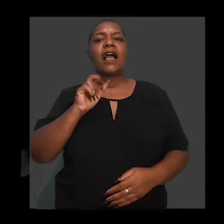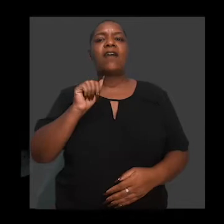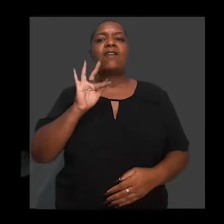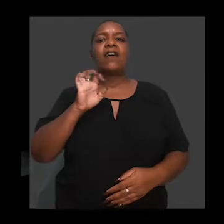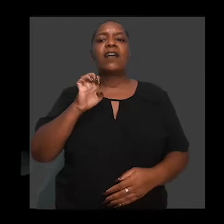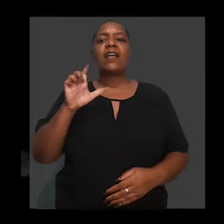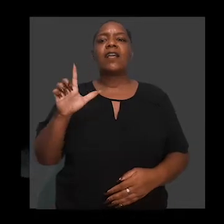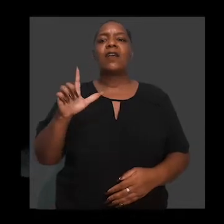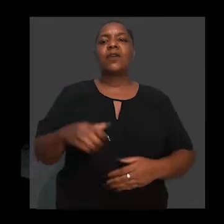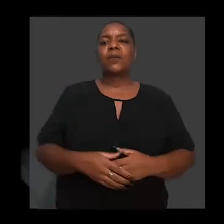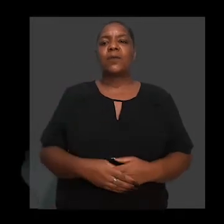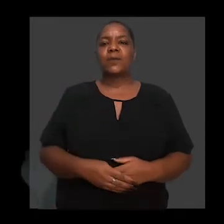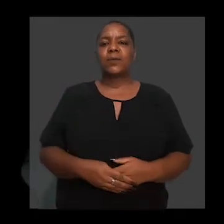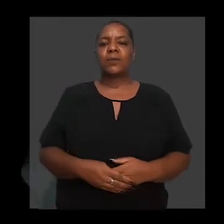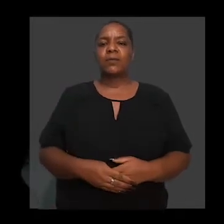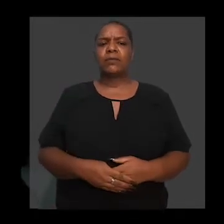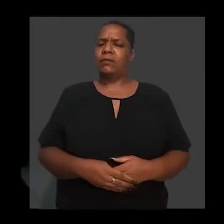Oi, Rafael.